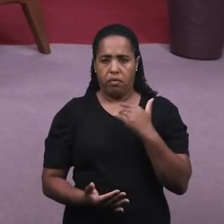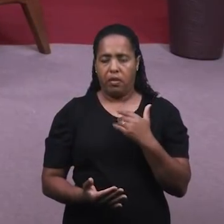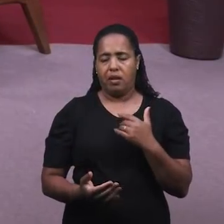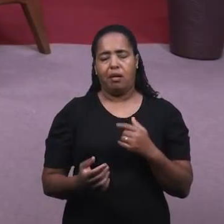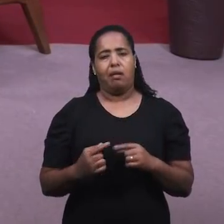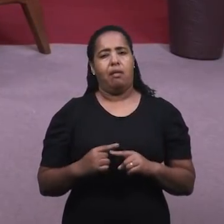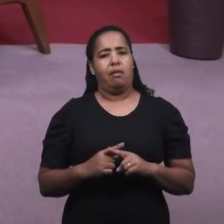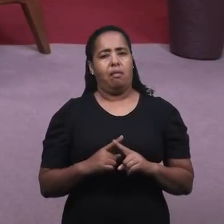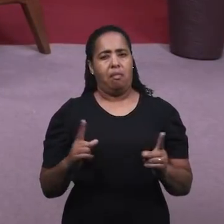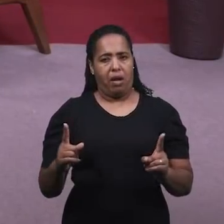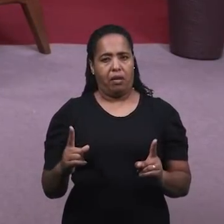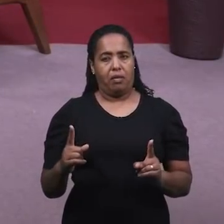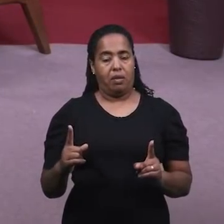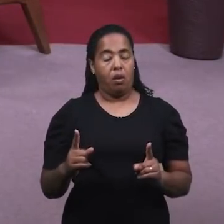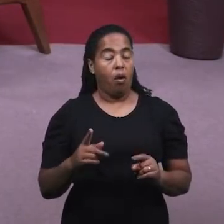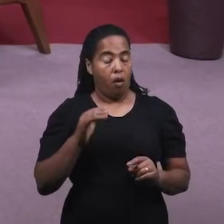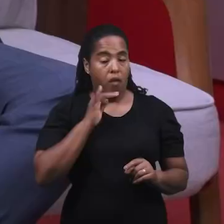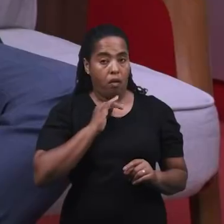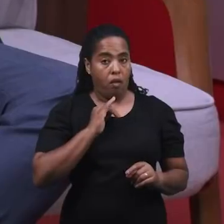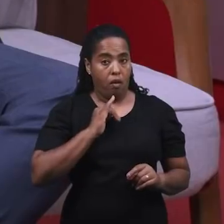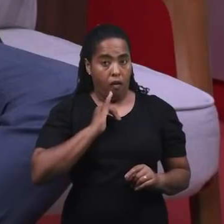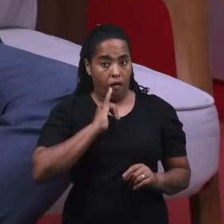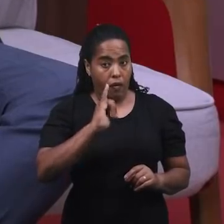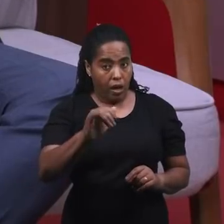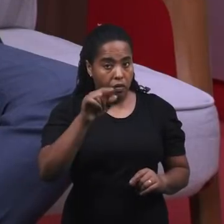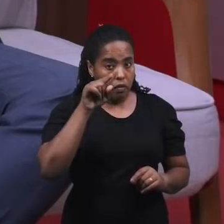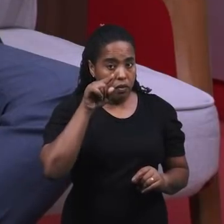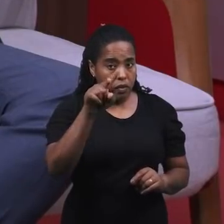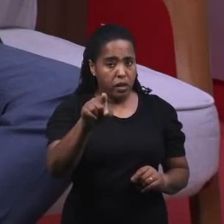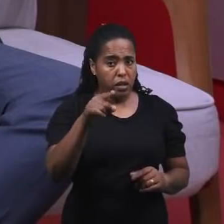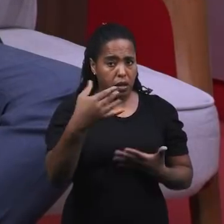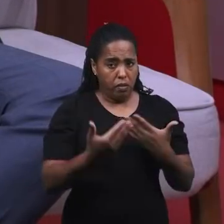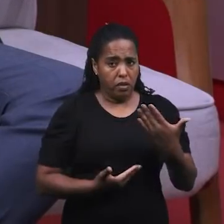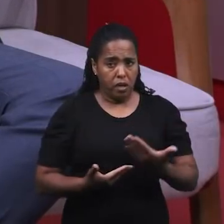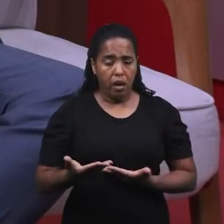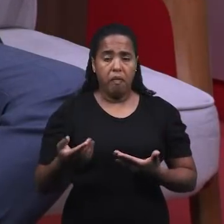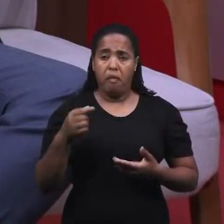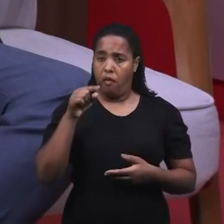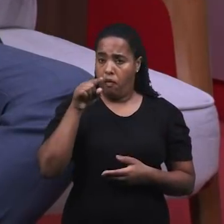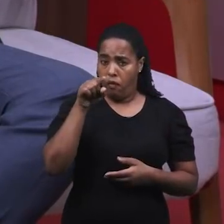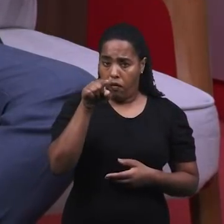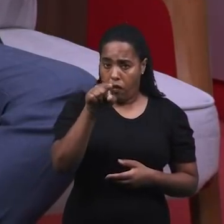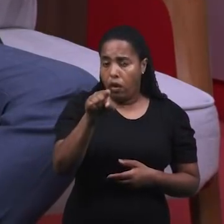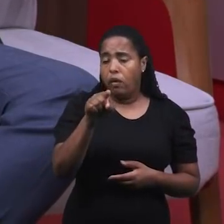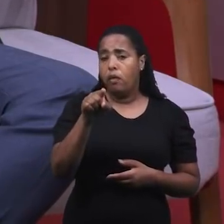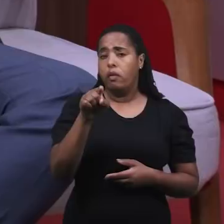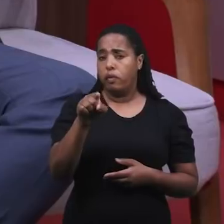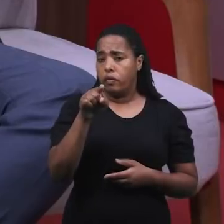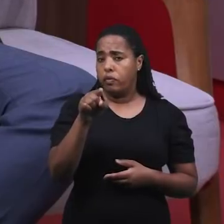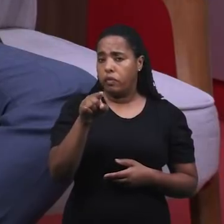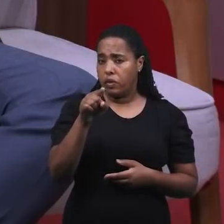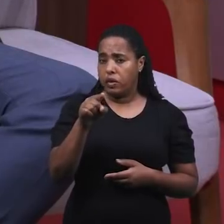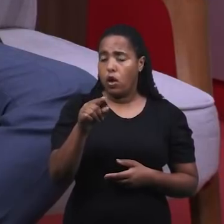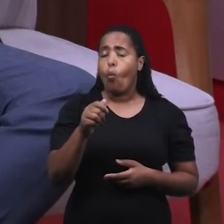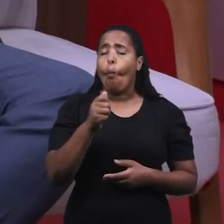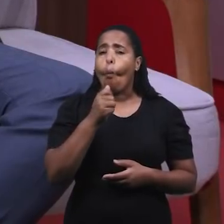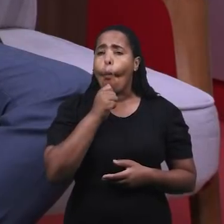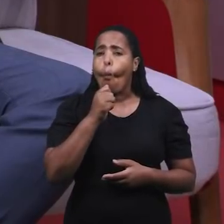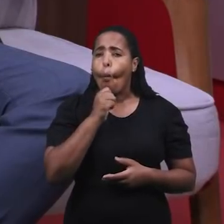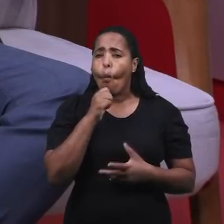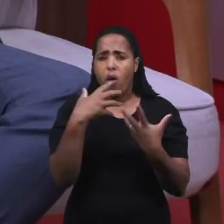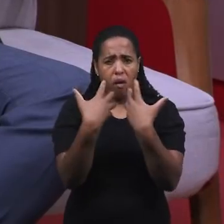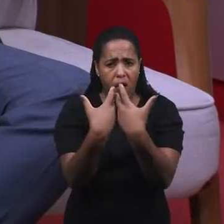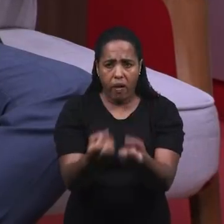não deixe, e a gente fala isso para você, para o crente, você que está hoje, quem sabe ainda não aceitou